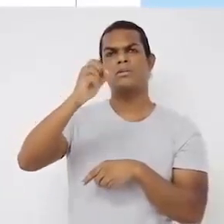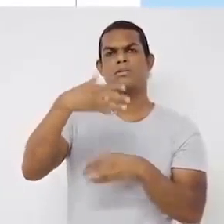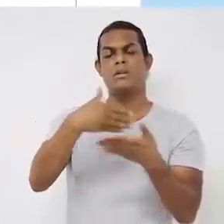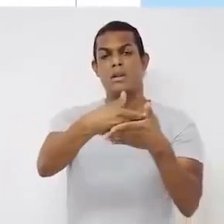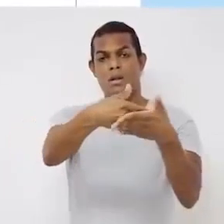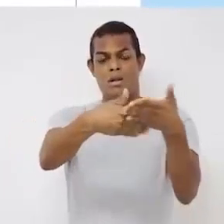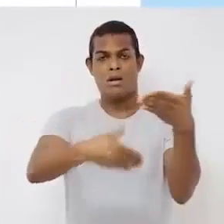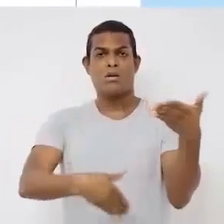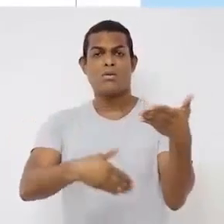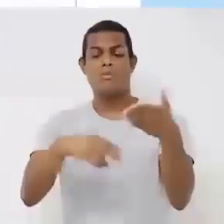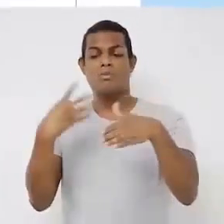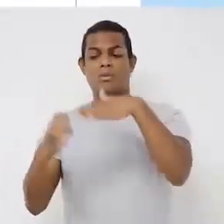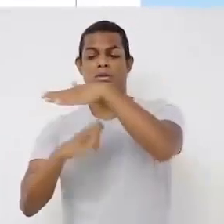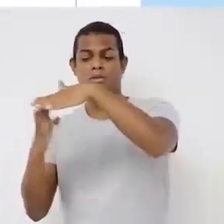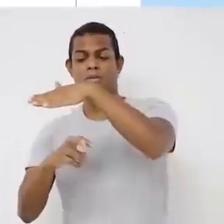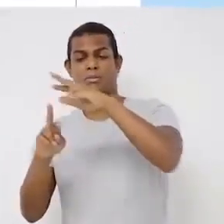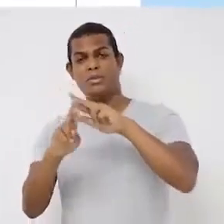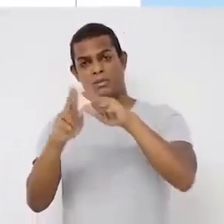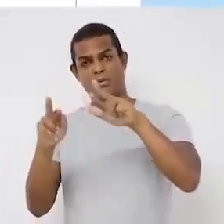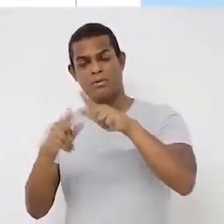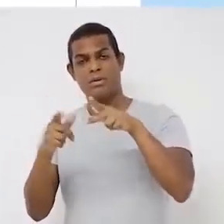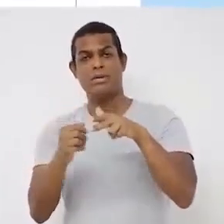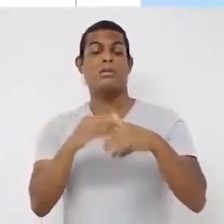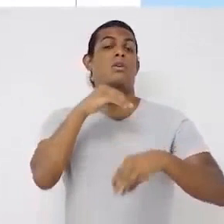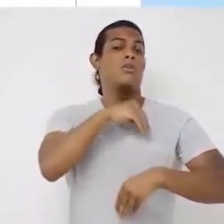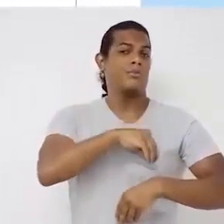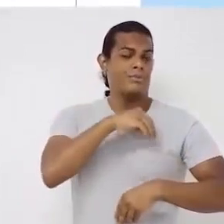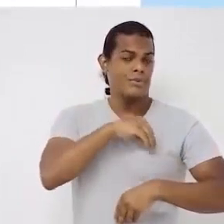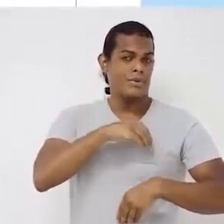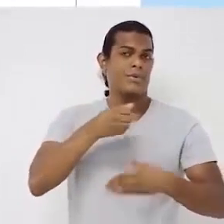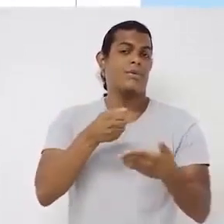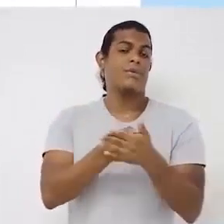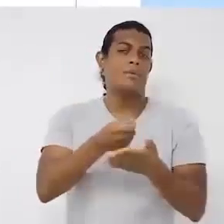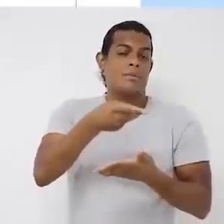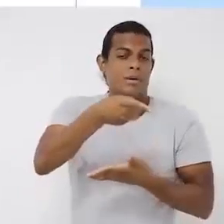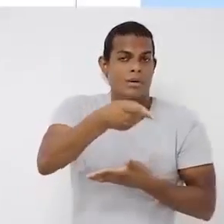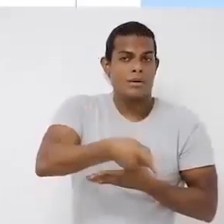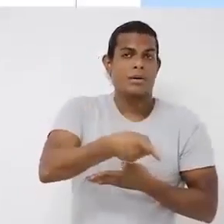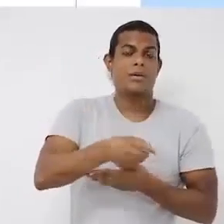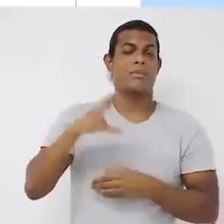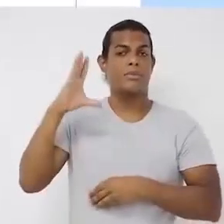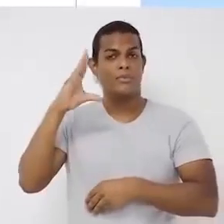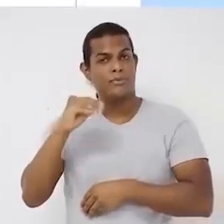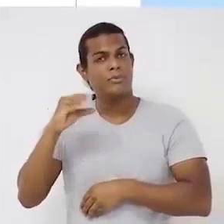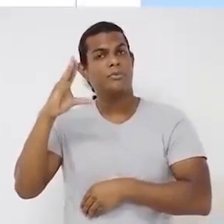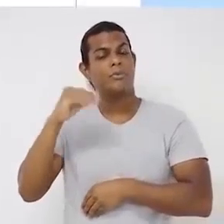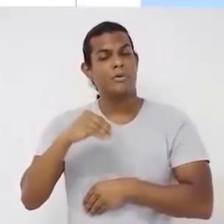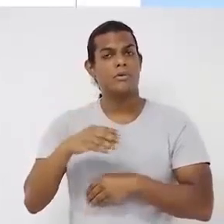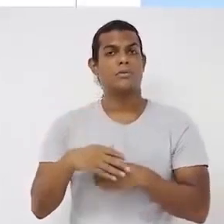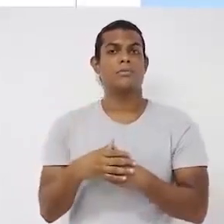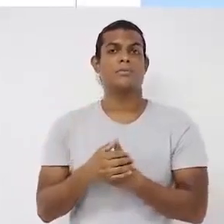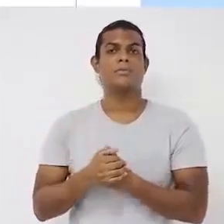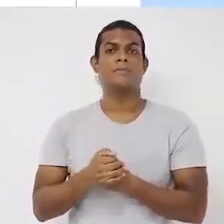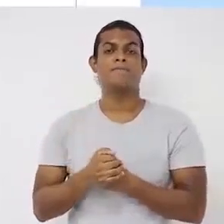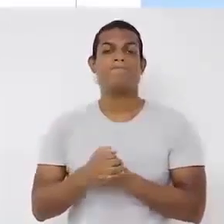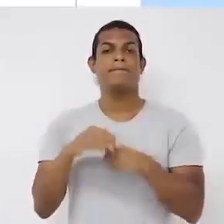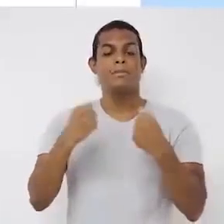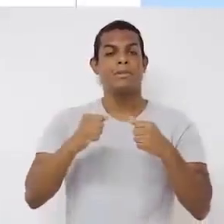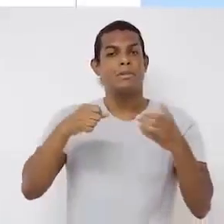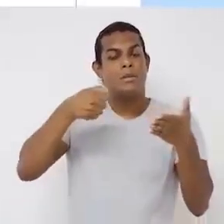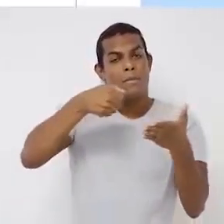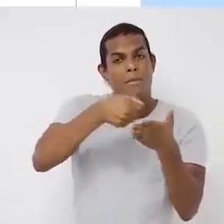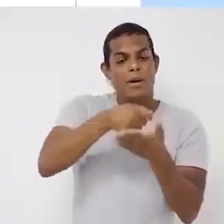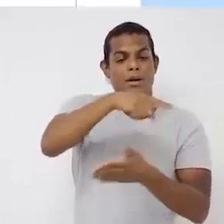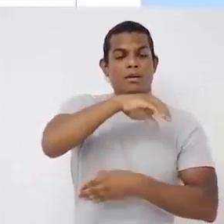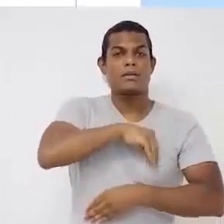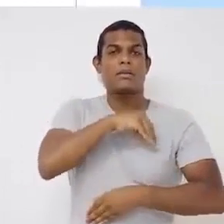salários a pagar com os nossos funcionários, ok? Que em geral a gente precisa pagar até o 5º dia